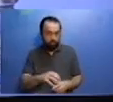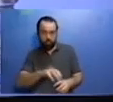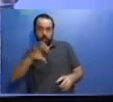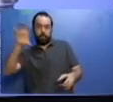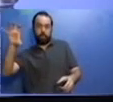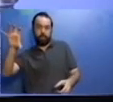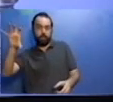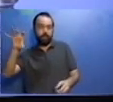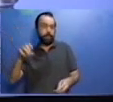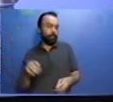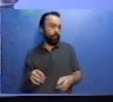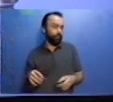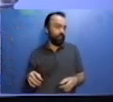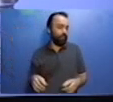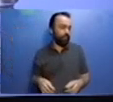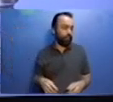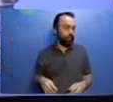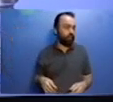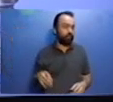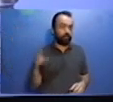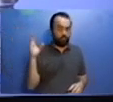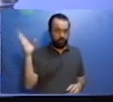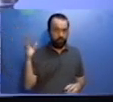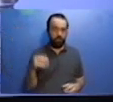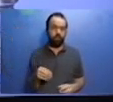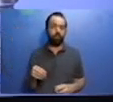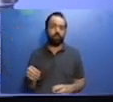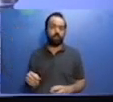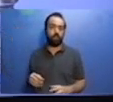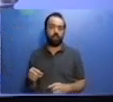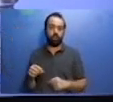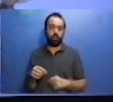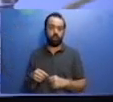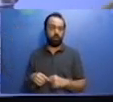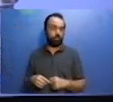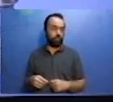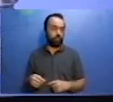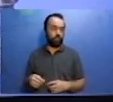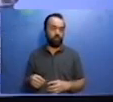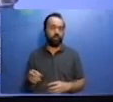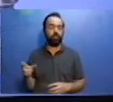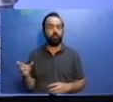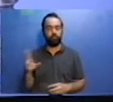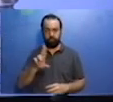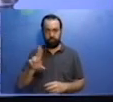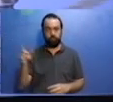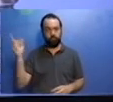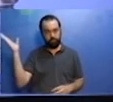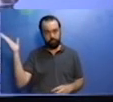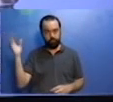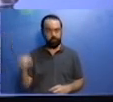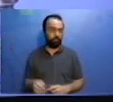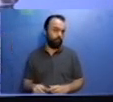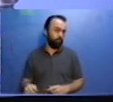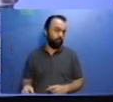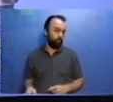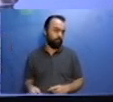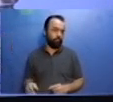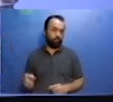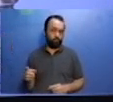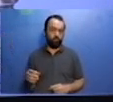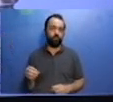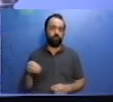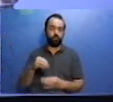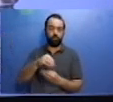fungo, a partir do qual se fabrica esse antibiótico, a penicilina, é chamado de Penicillium notatum. Esse